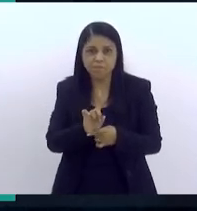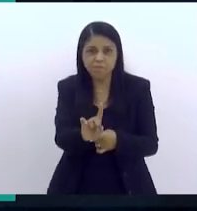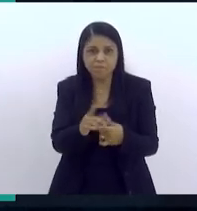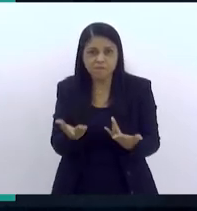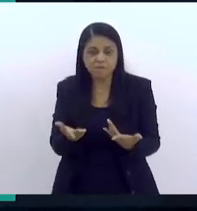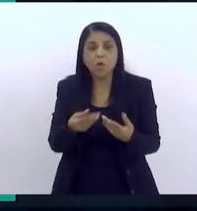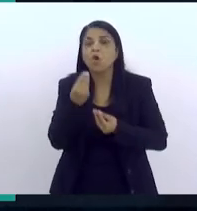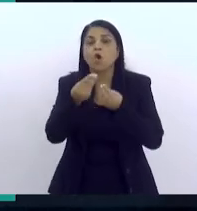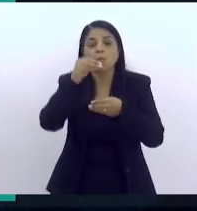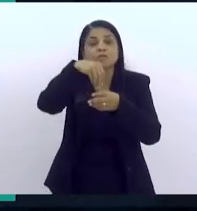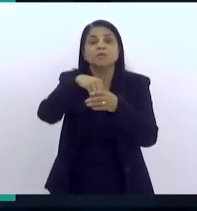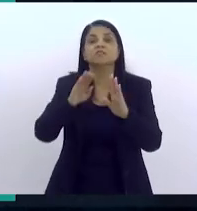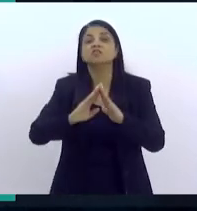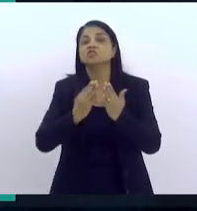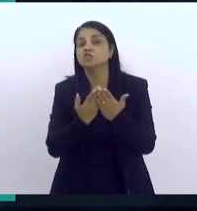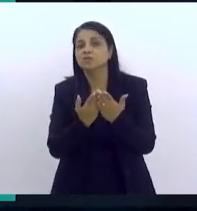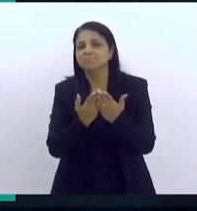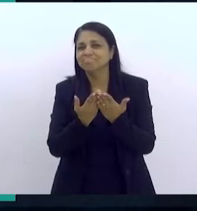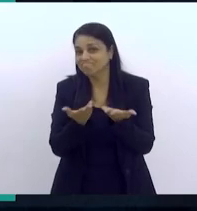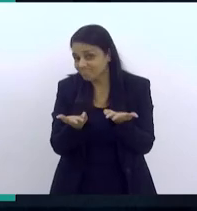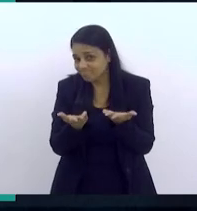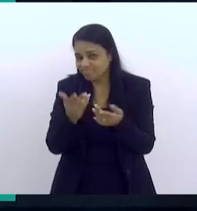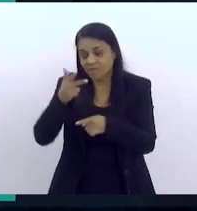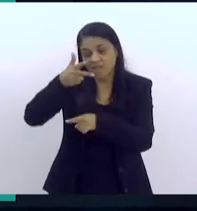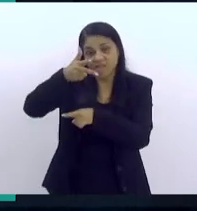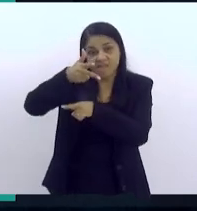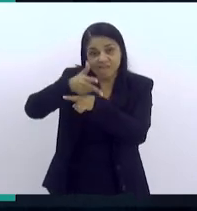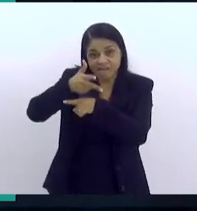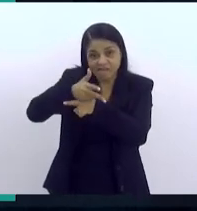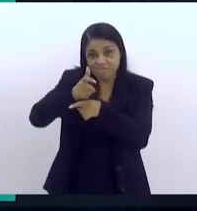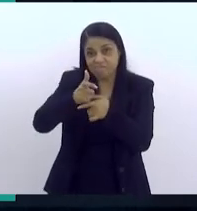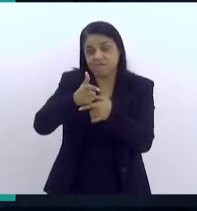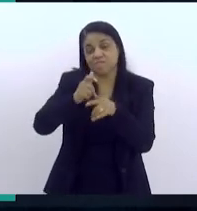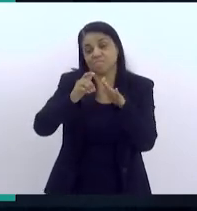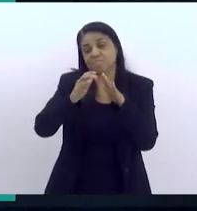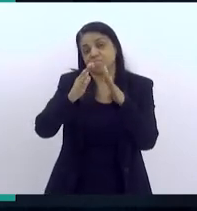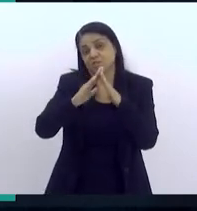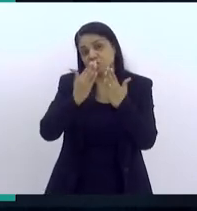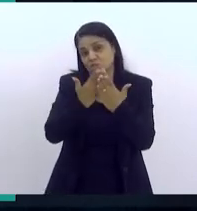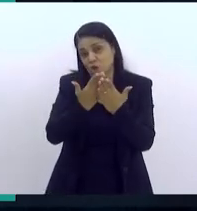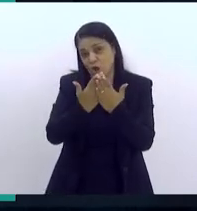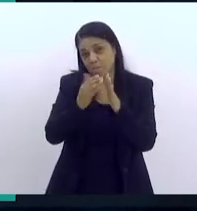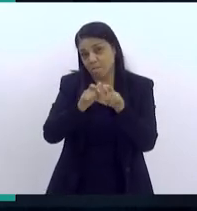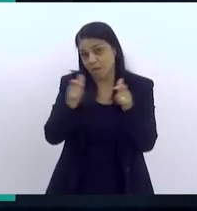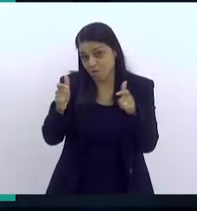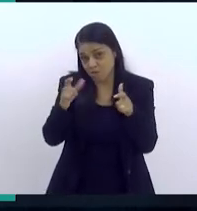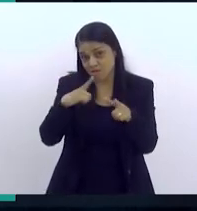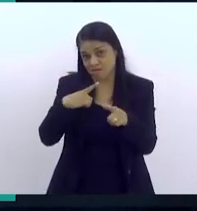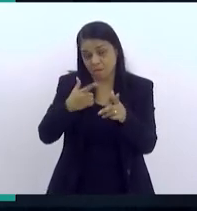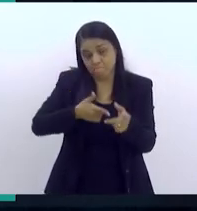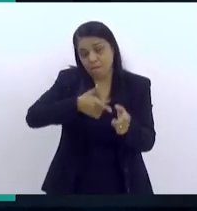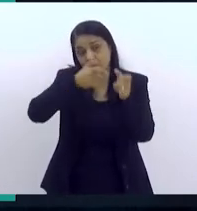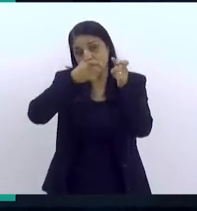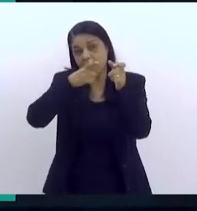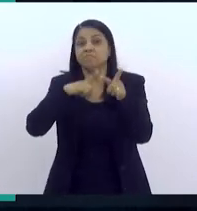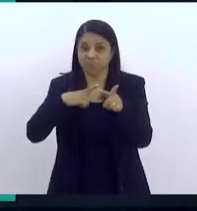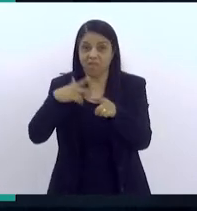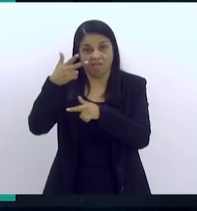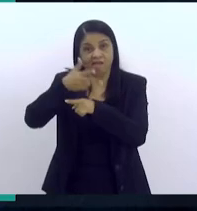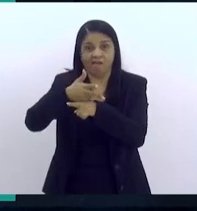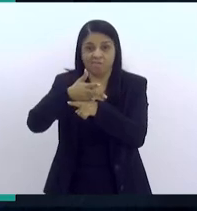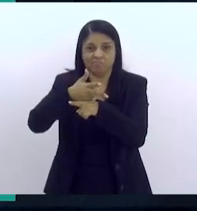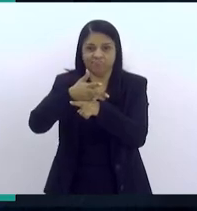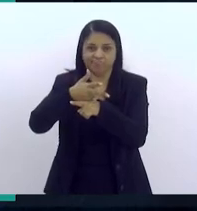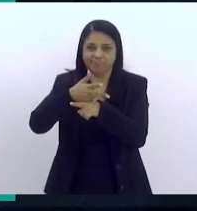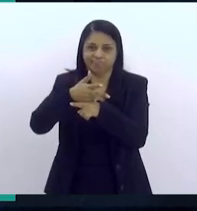dentro da escola câmera a maioria das escolas que sofreram ataques tem câmeras a gente tem as imagens isso